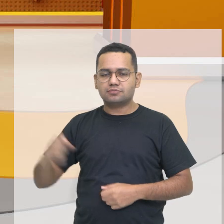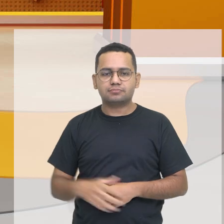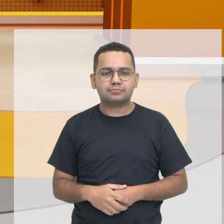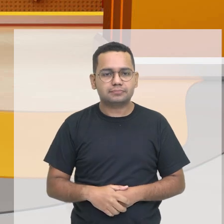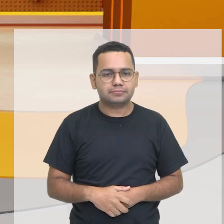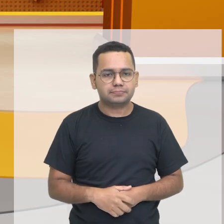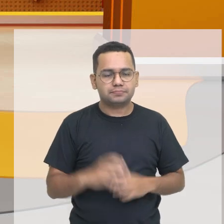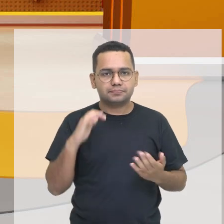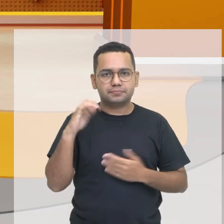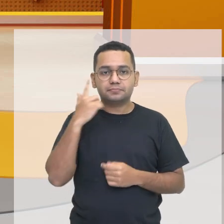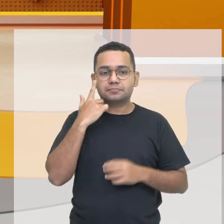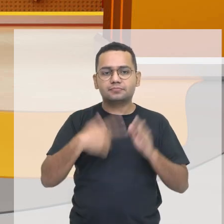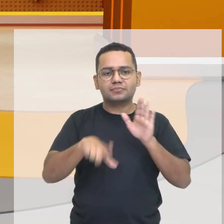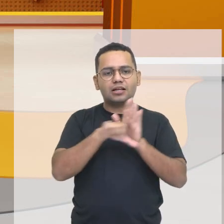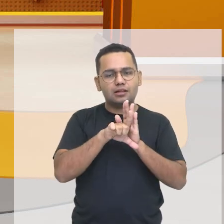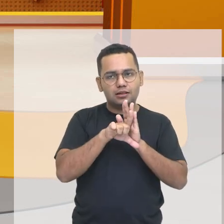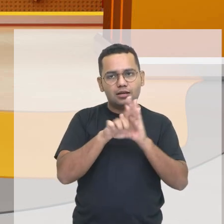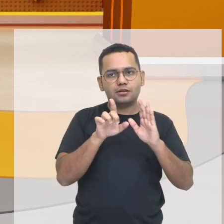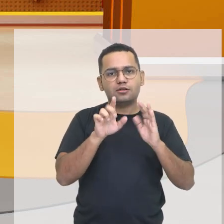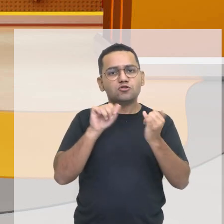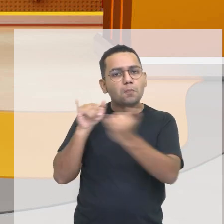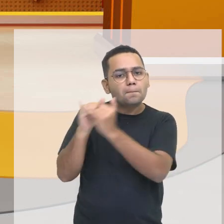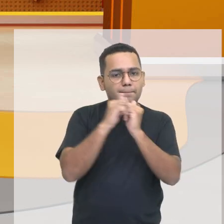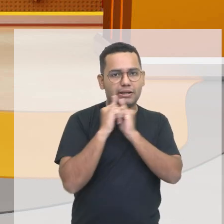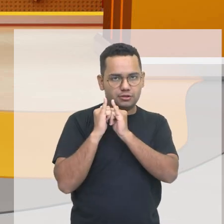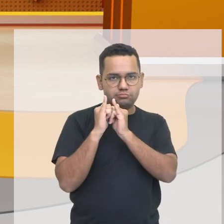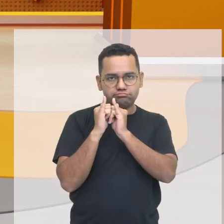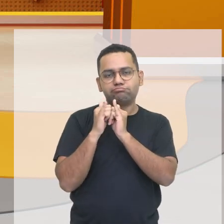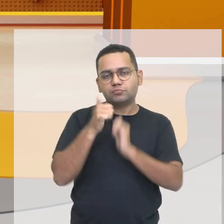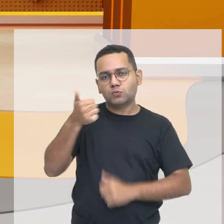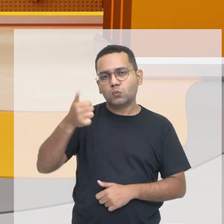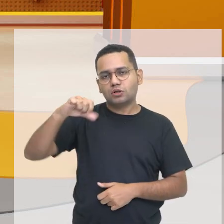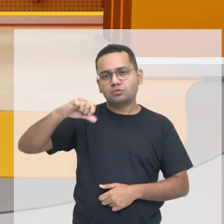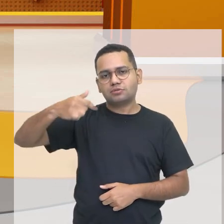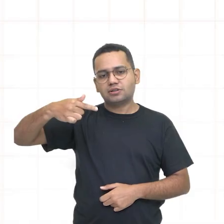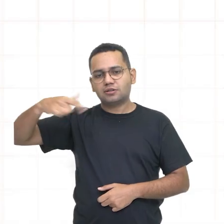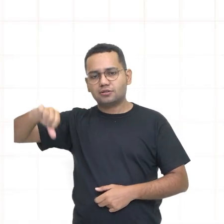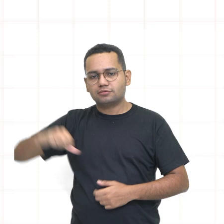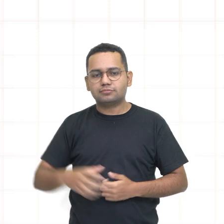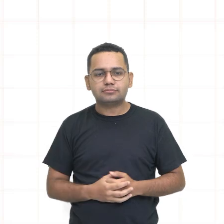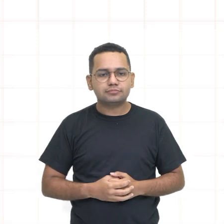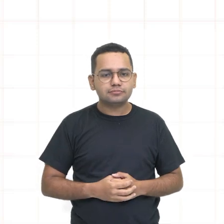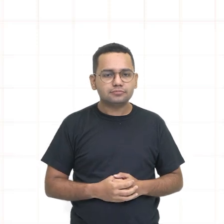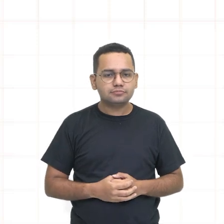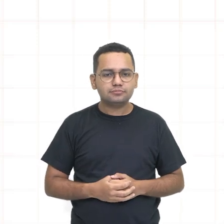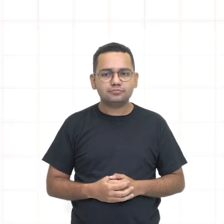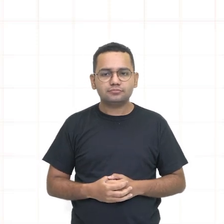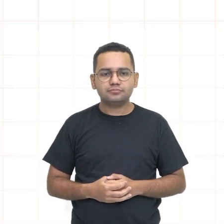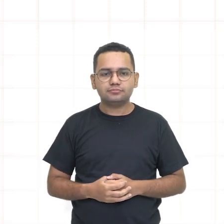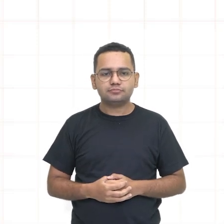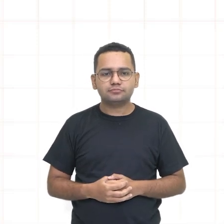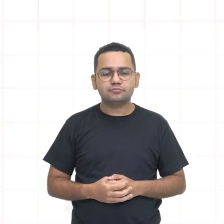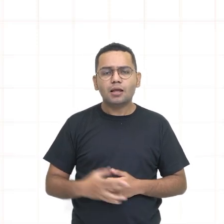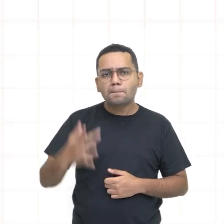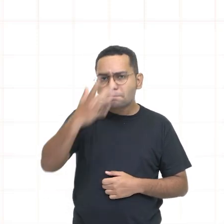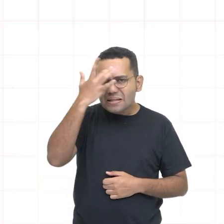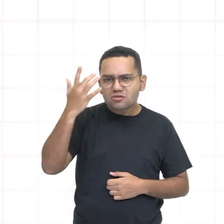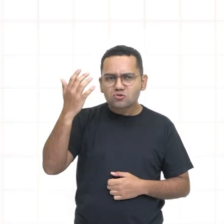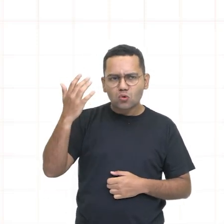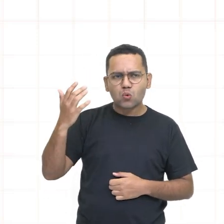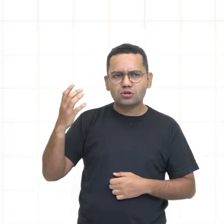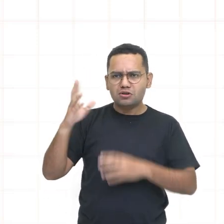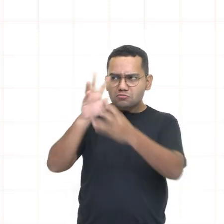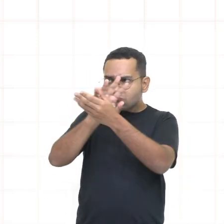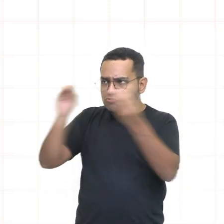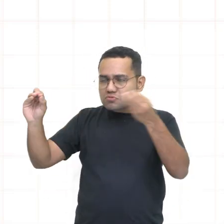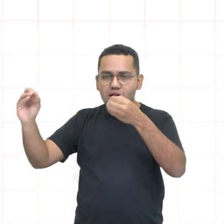texto. Lei de anistia em 1979. Retorno de exilados